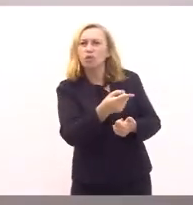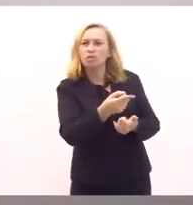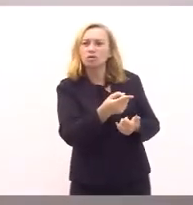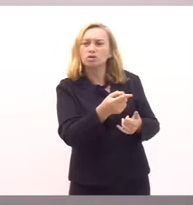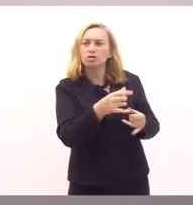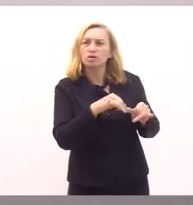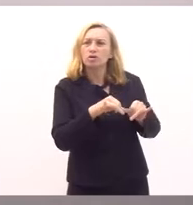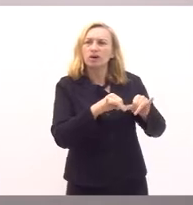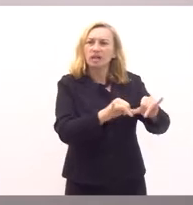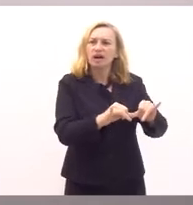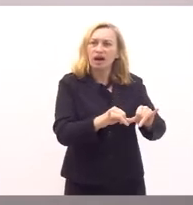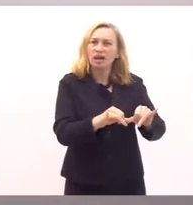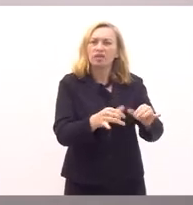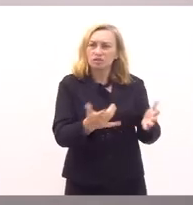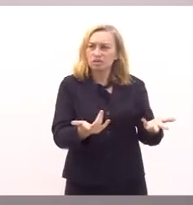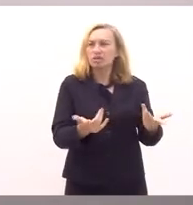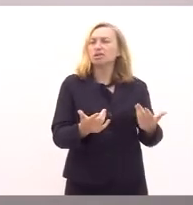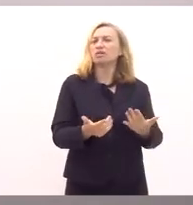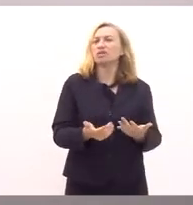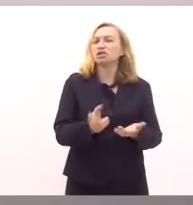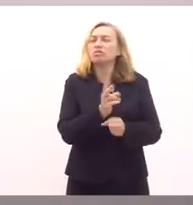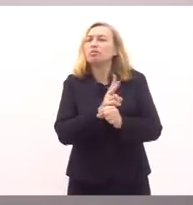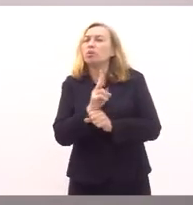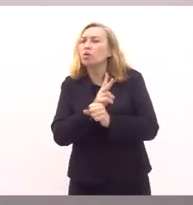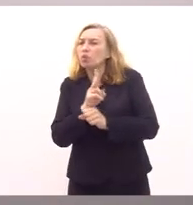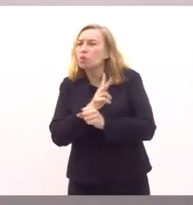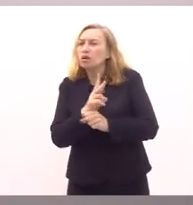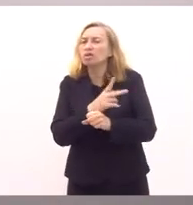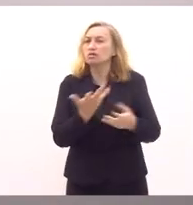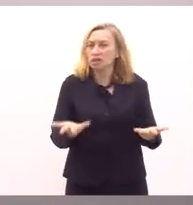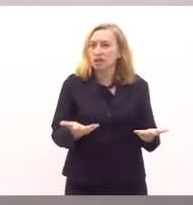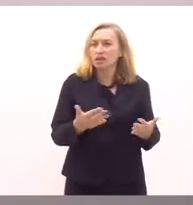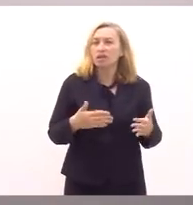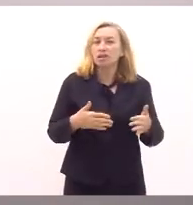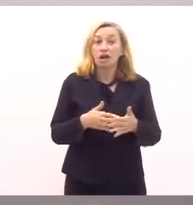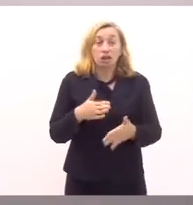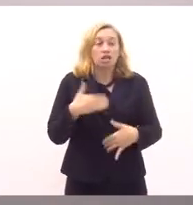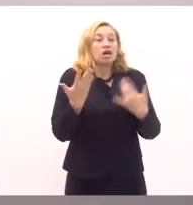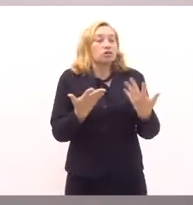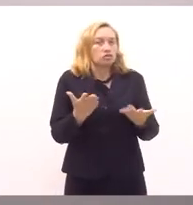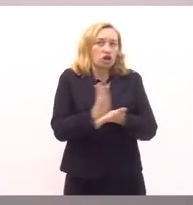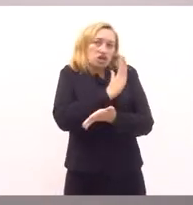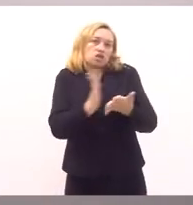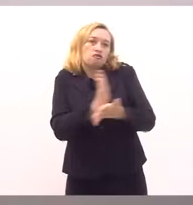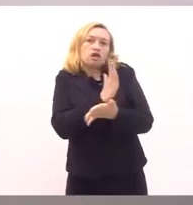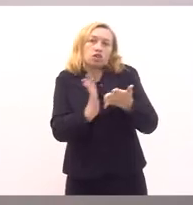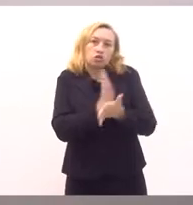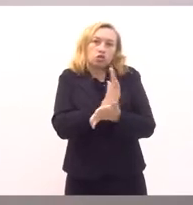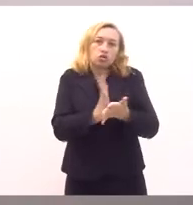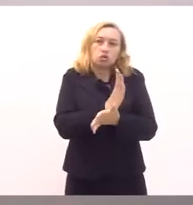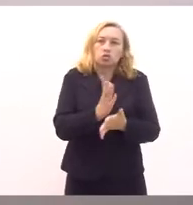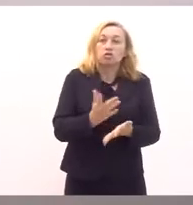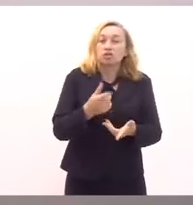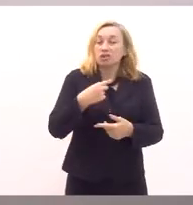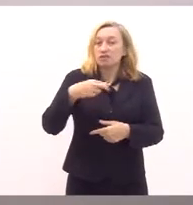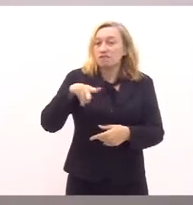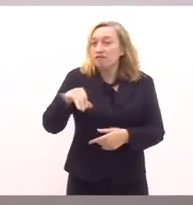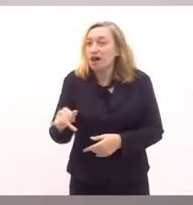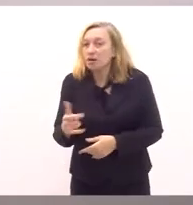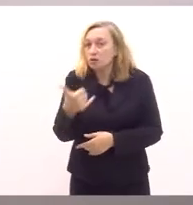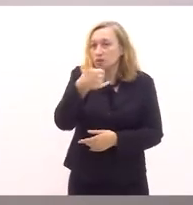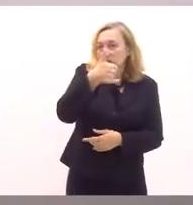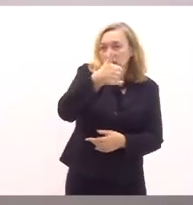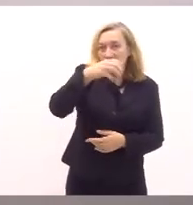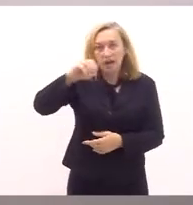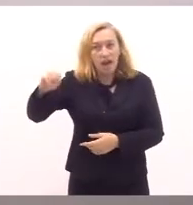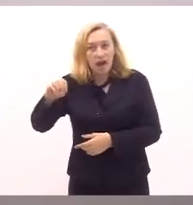ser alto. Né? E nem tem. E até lá a gente se assusta. Né? Você vai com R$ 100,